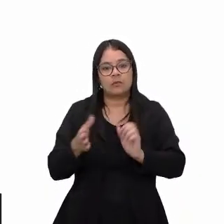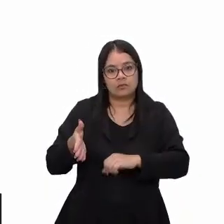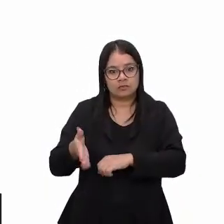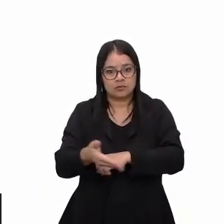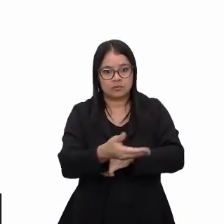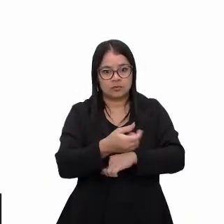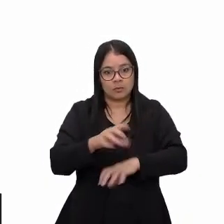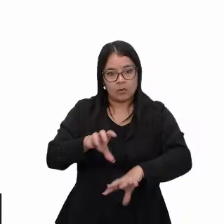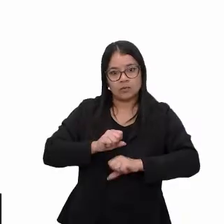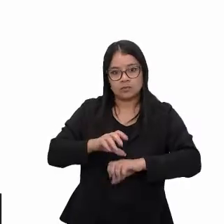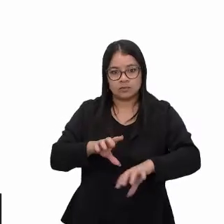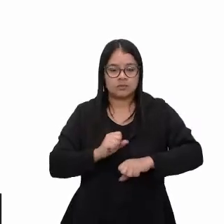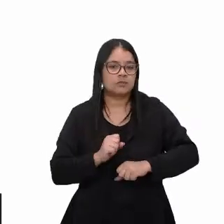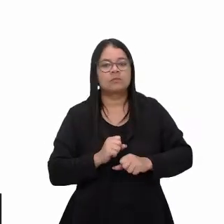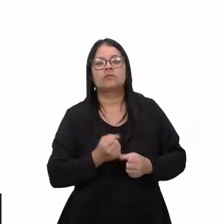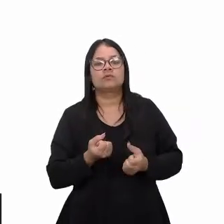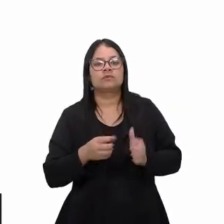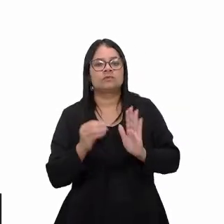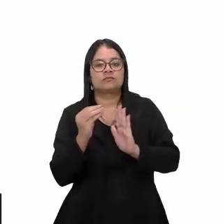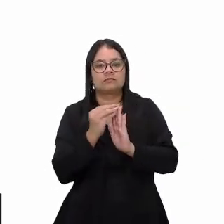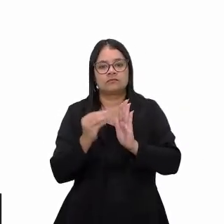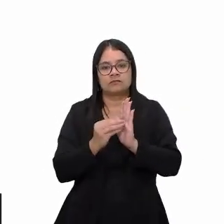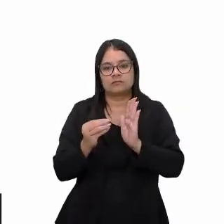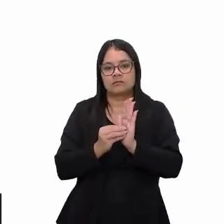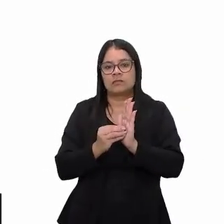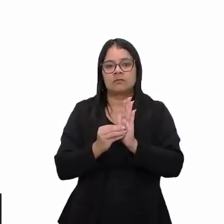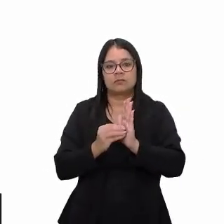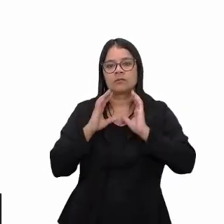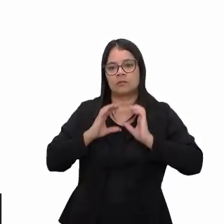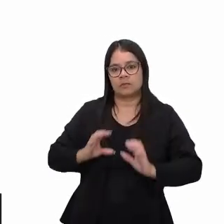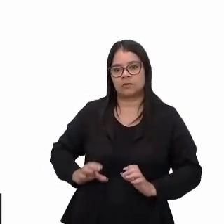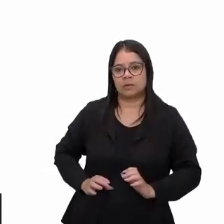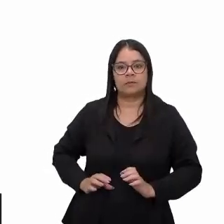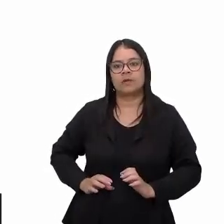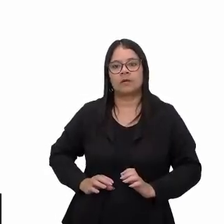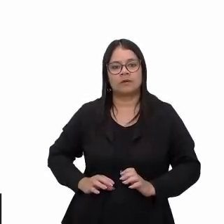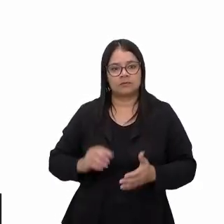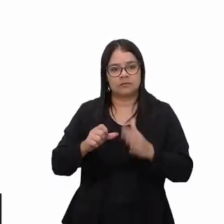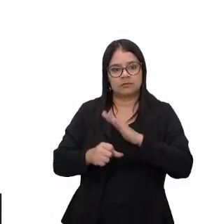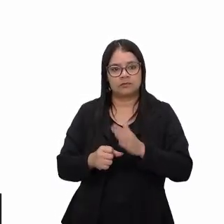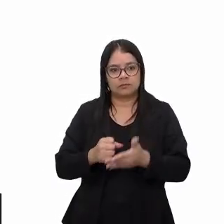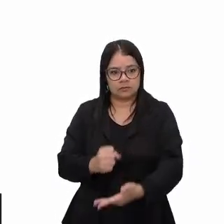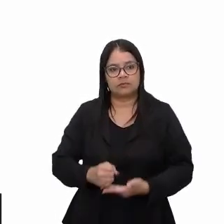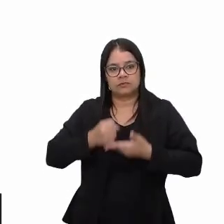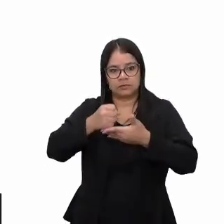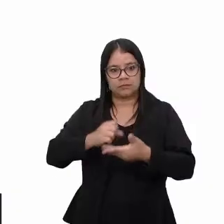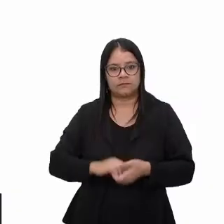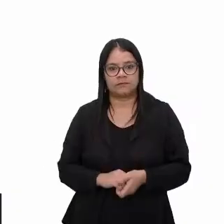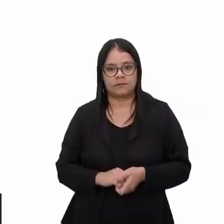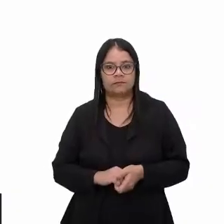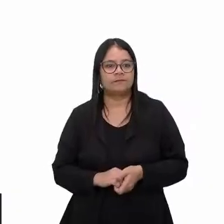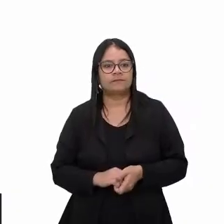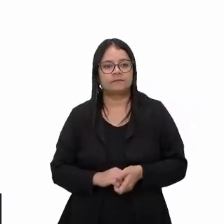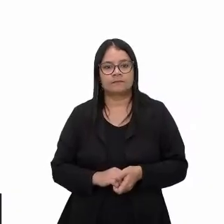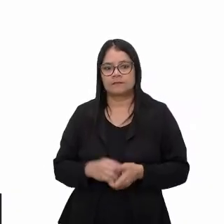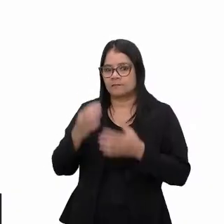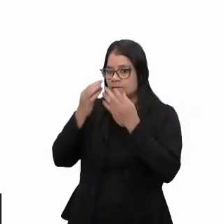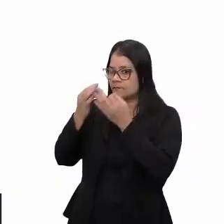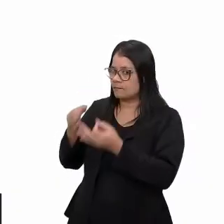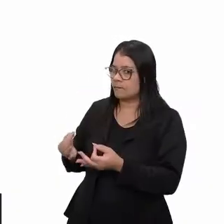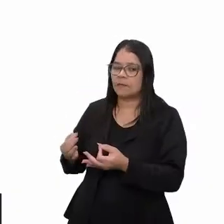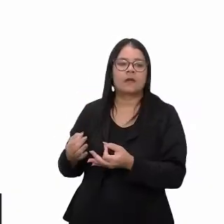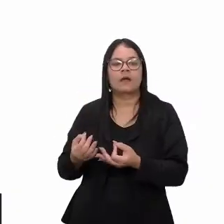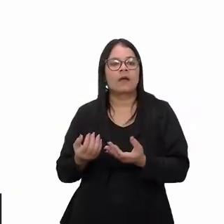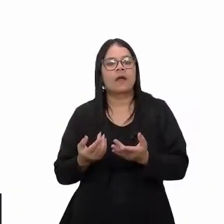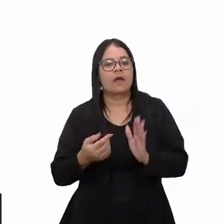resíduos sólidos e qual é o impacto ambiental que isso acaba ocasionando na nossa sociedade, né? Os resíduos sólidos são